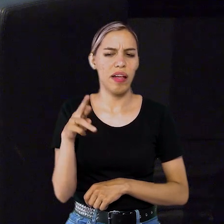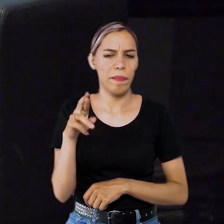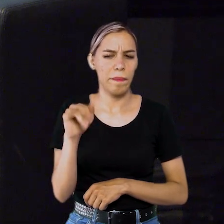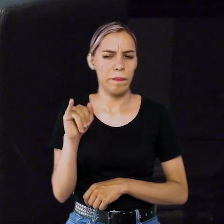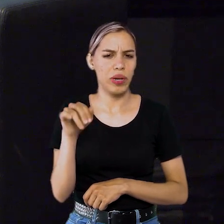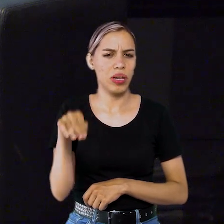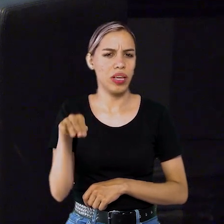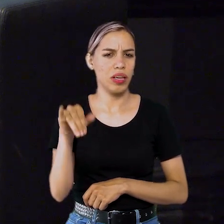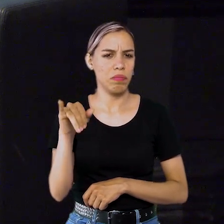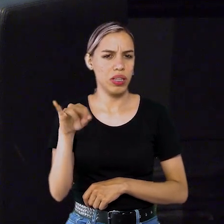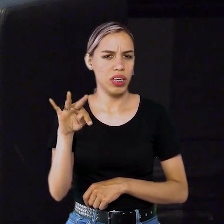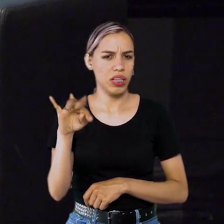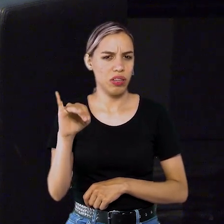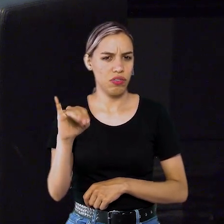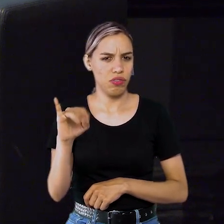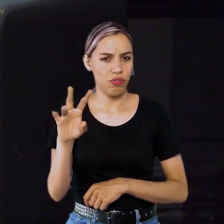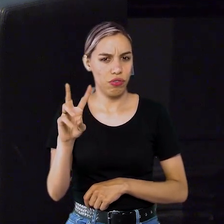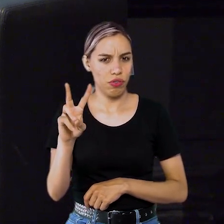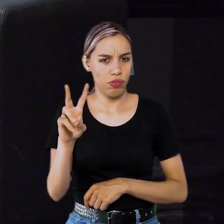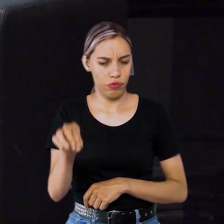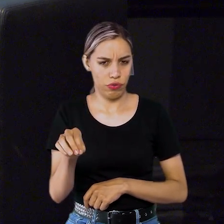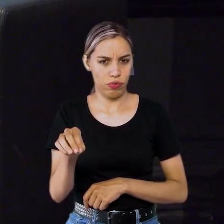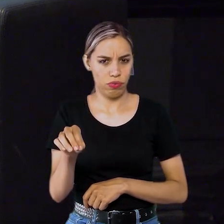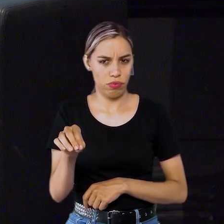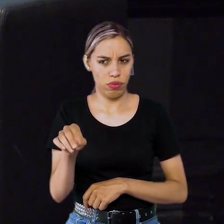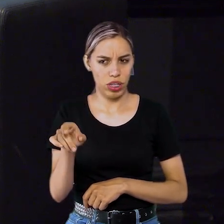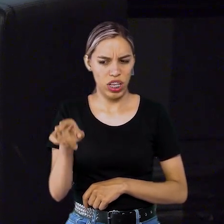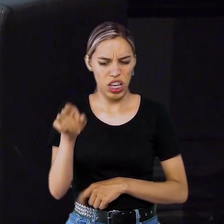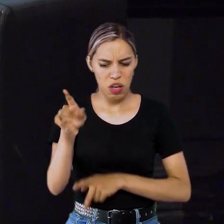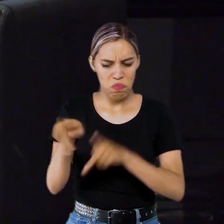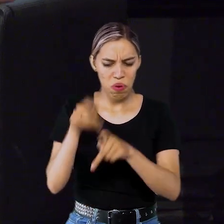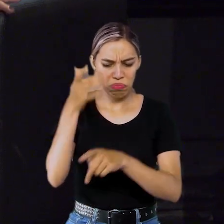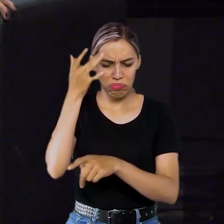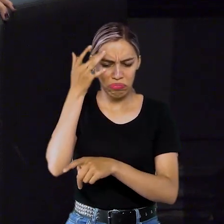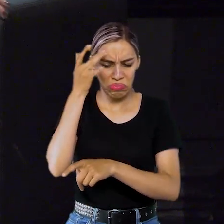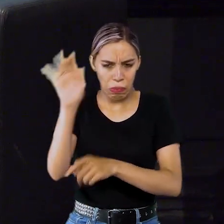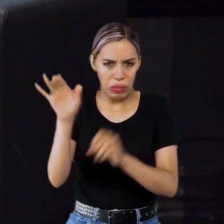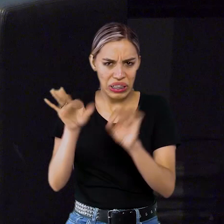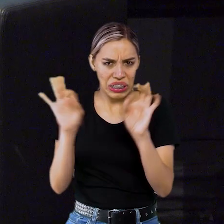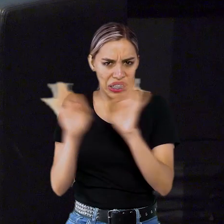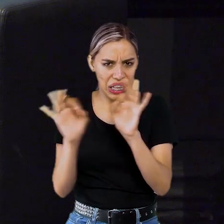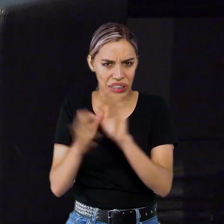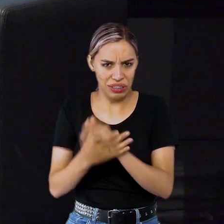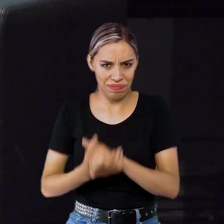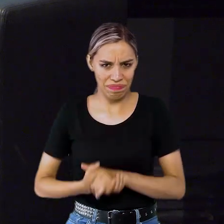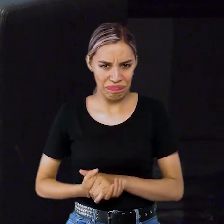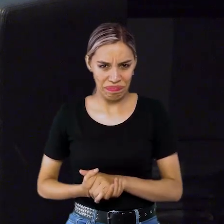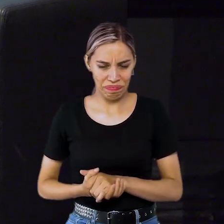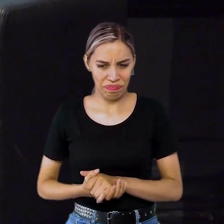Esses povos, na verdade, né, não sabem de nada. Eles